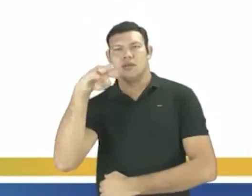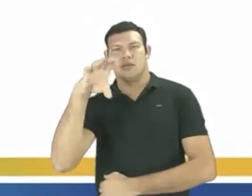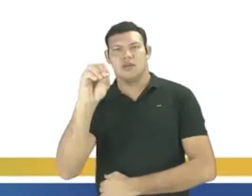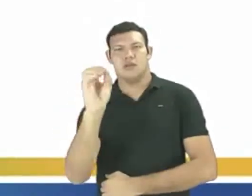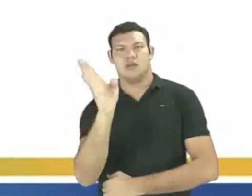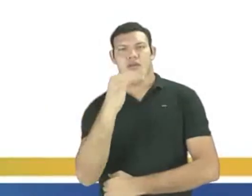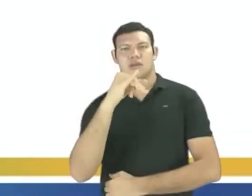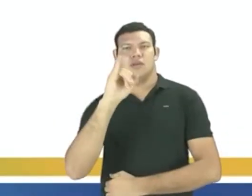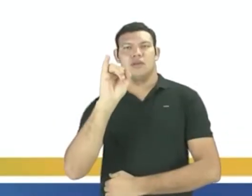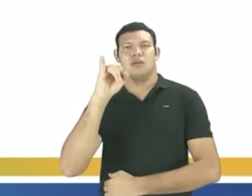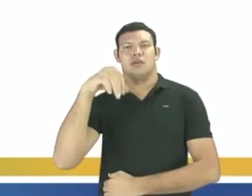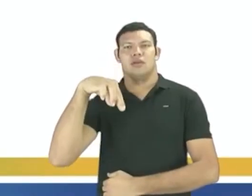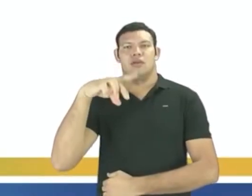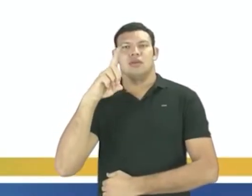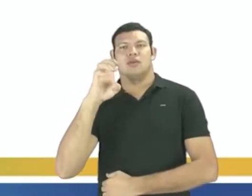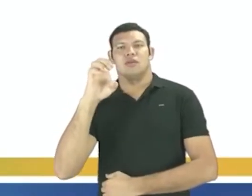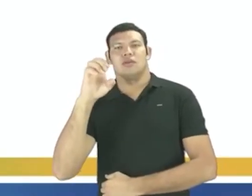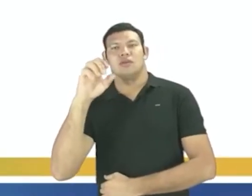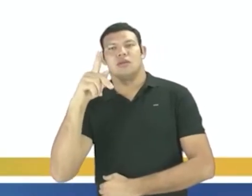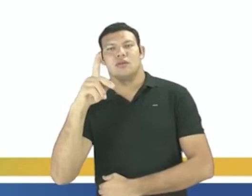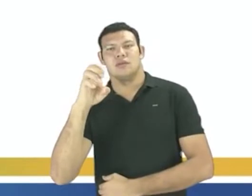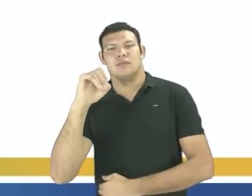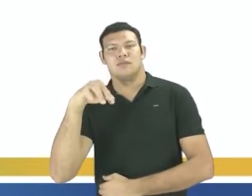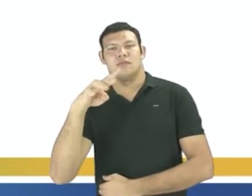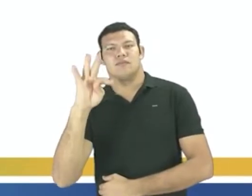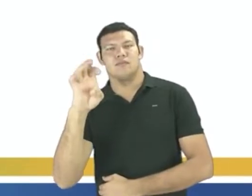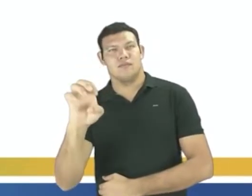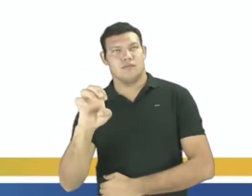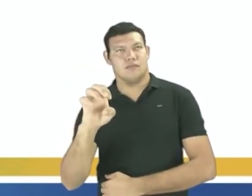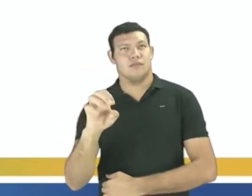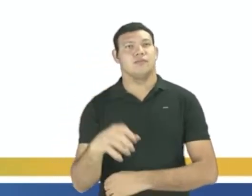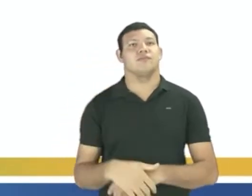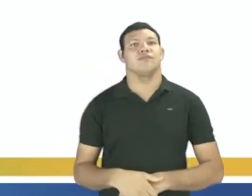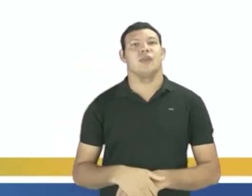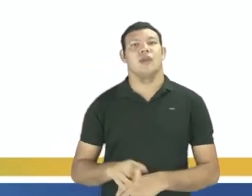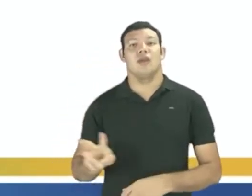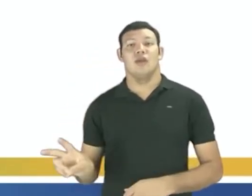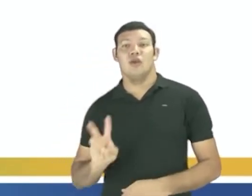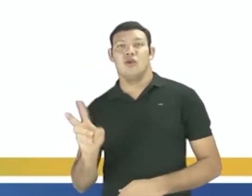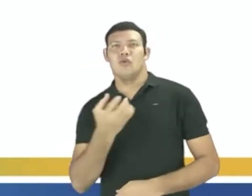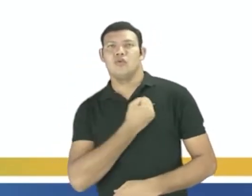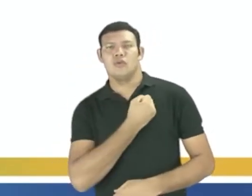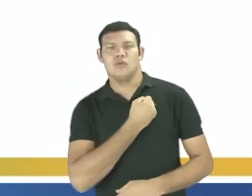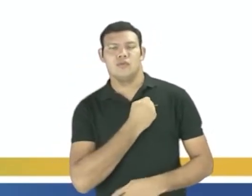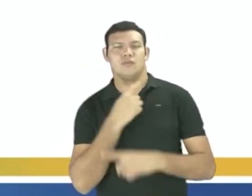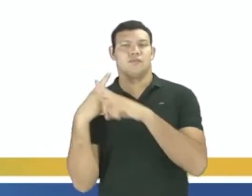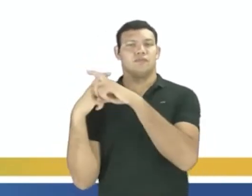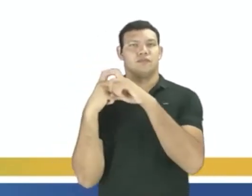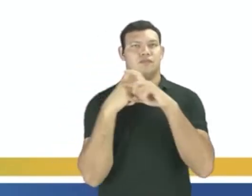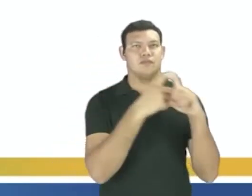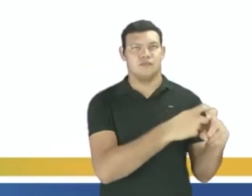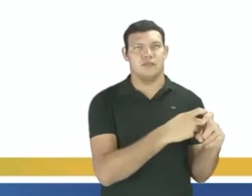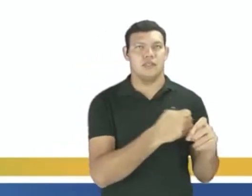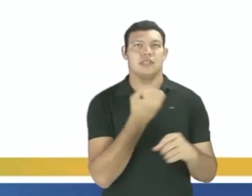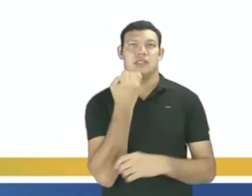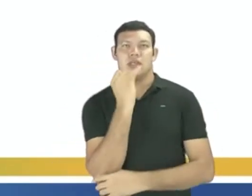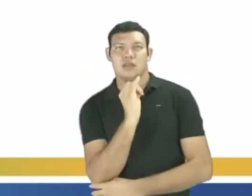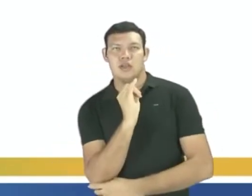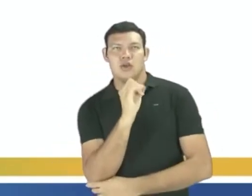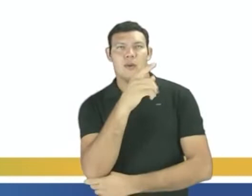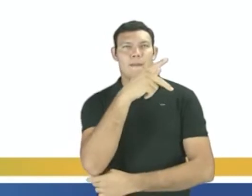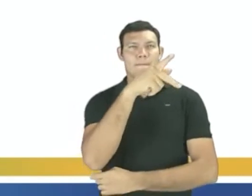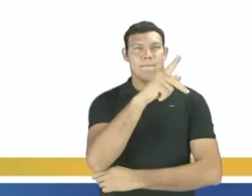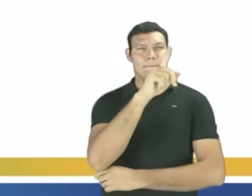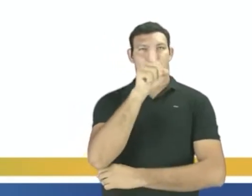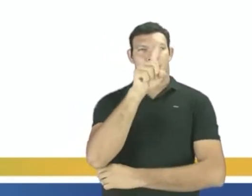O valor numérico de um polinômio. Então, dado um polinômio p de x, nós vamos chamar de valor numérico